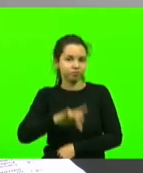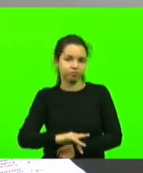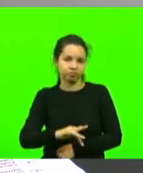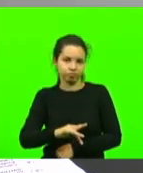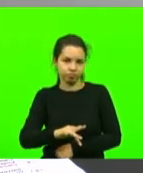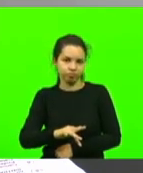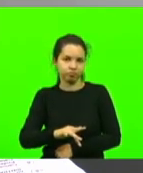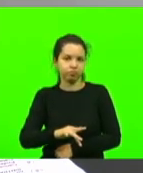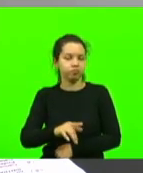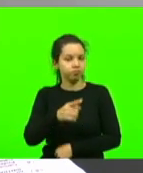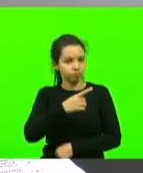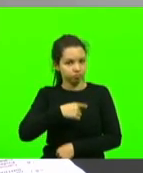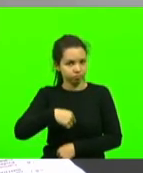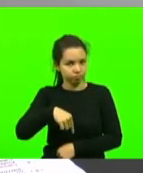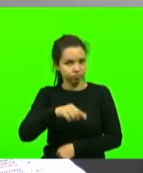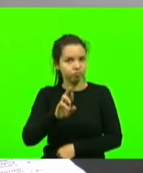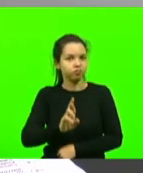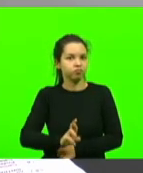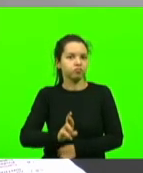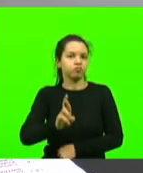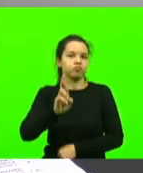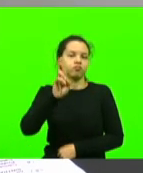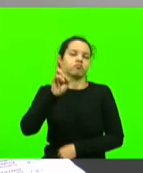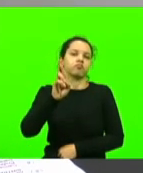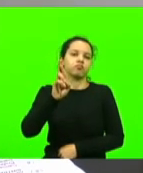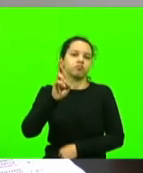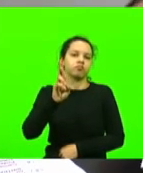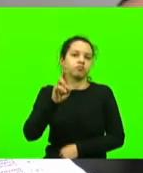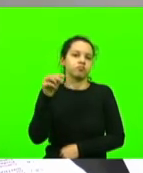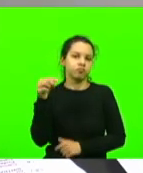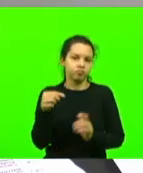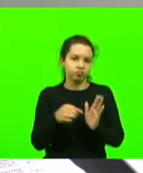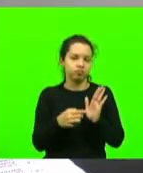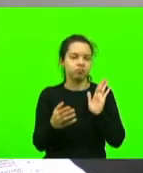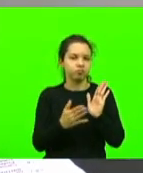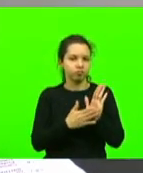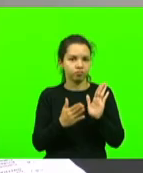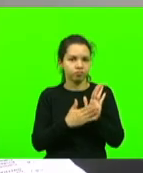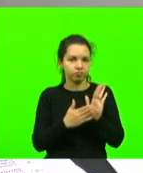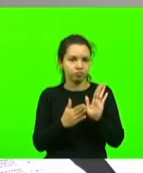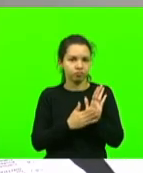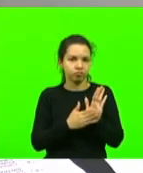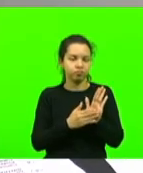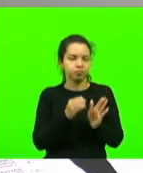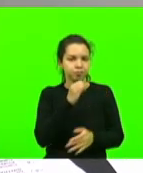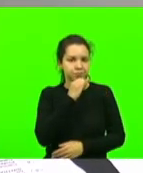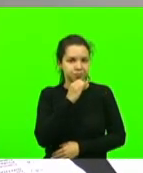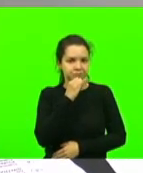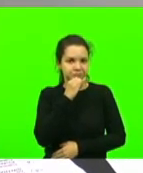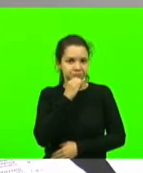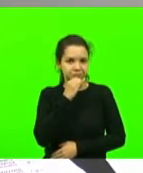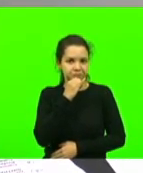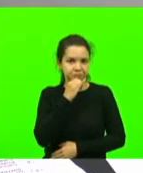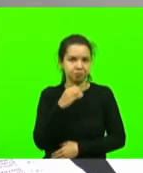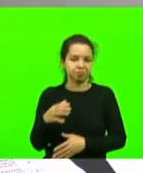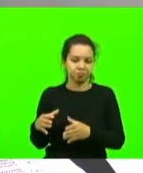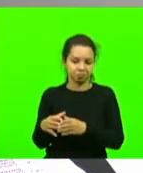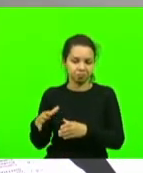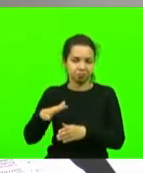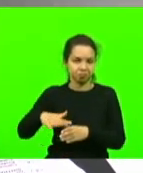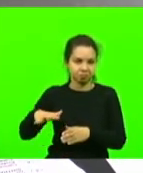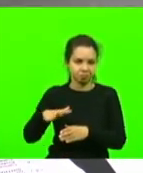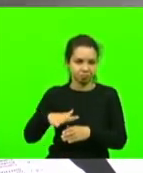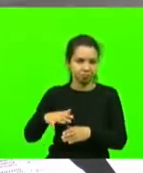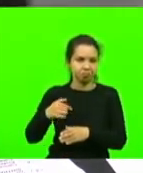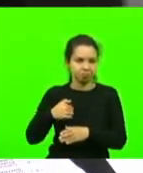nós temos uma tarefa muito grande Tá aqui nas propostas por exemplo área que eu coordeno que a educação nós temos relação